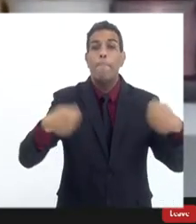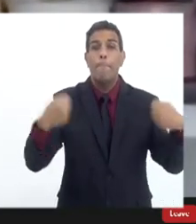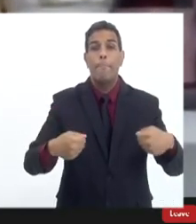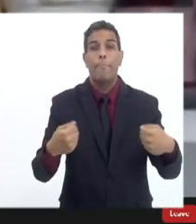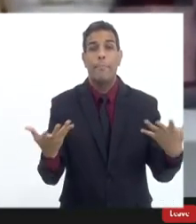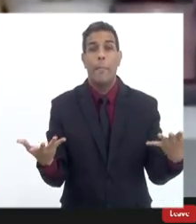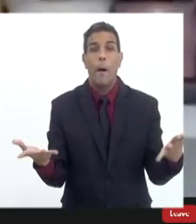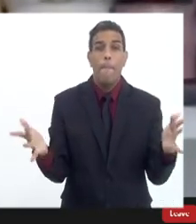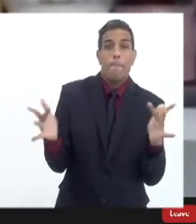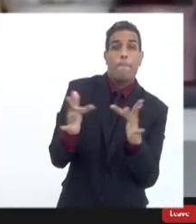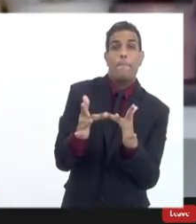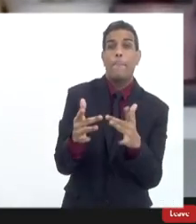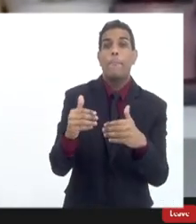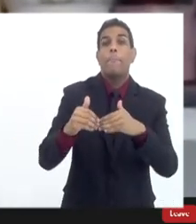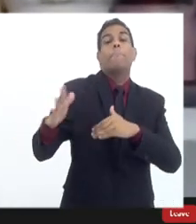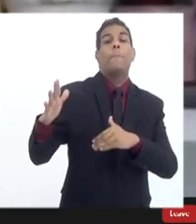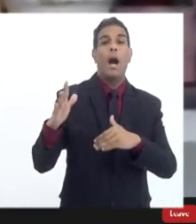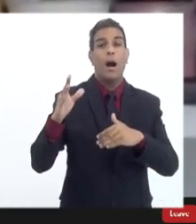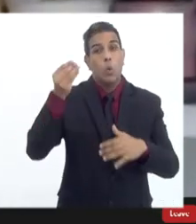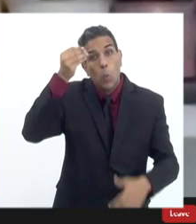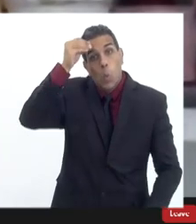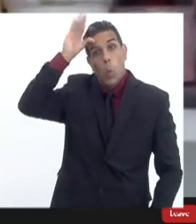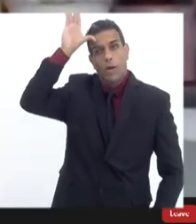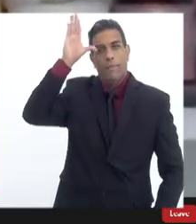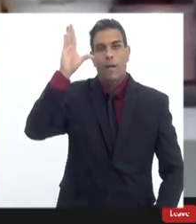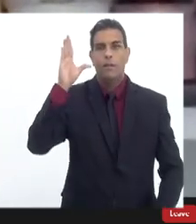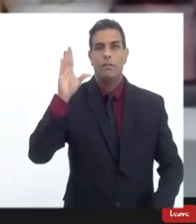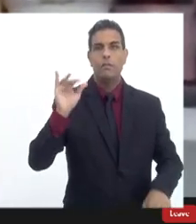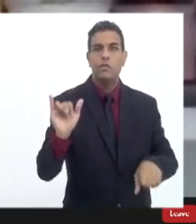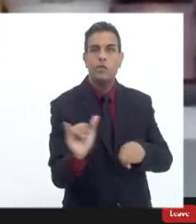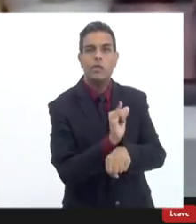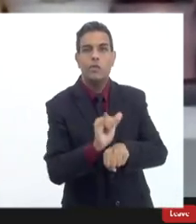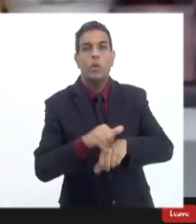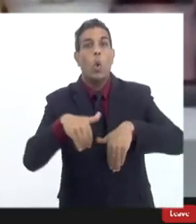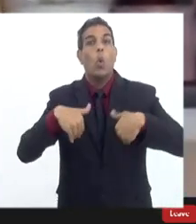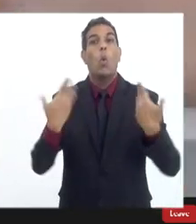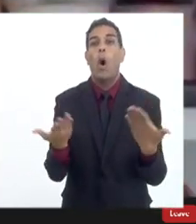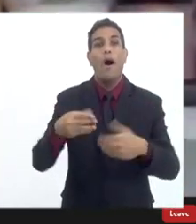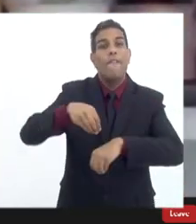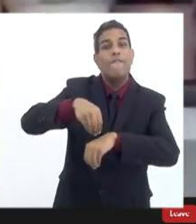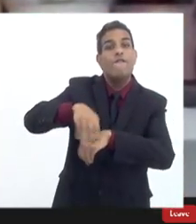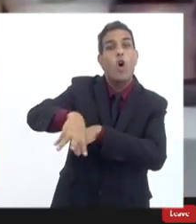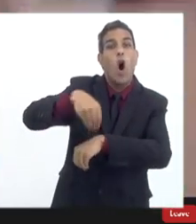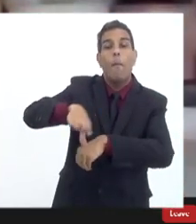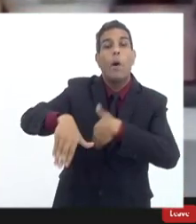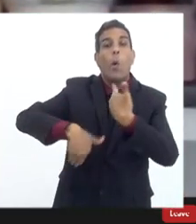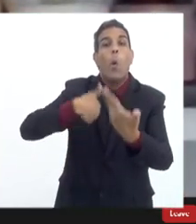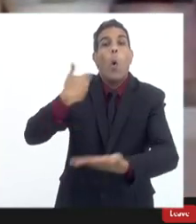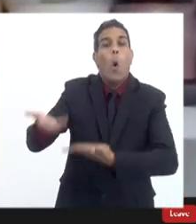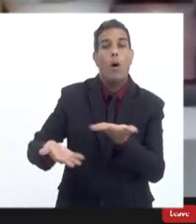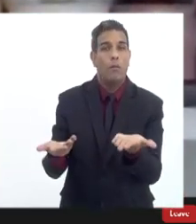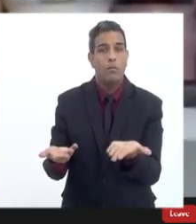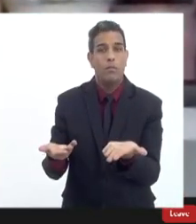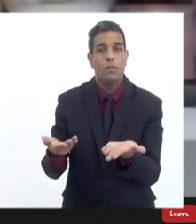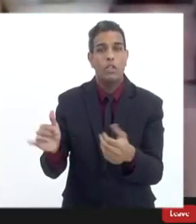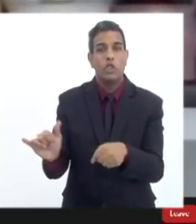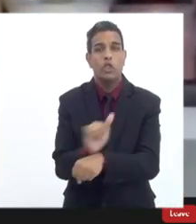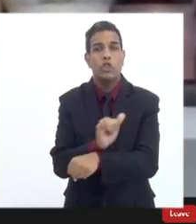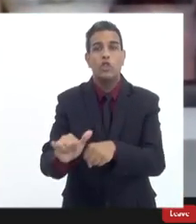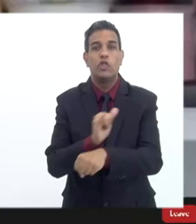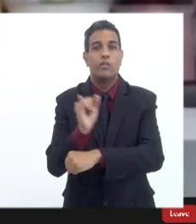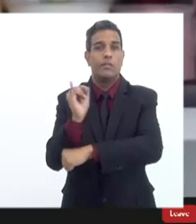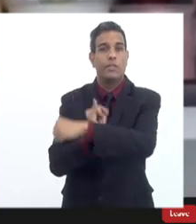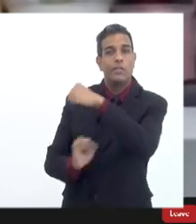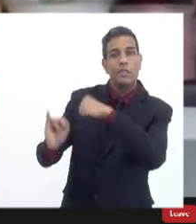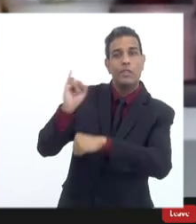estar vinculados com o conteúdo, né? Que conteúdo vai ser ensinado via linguagem de